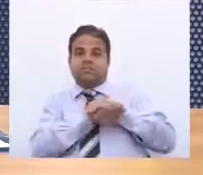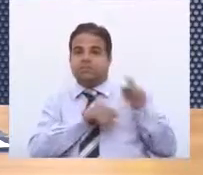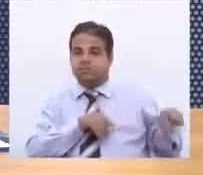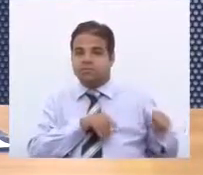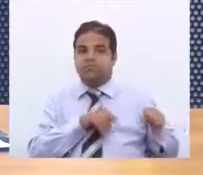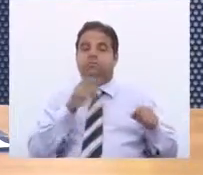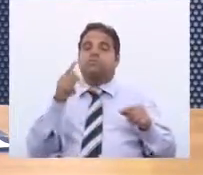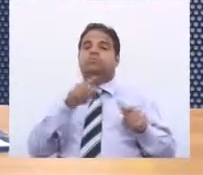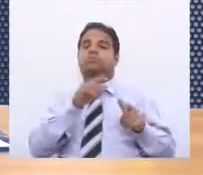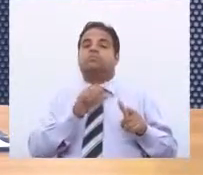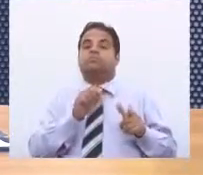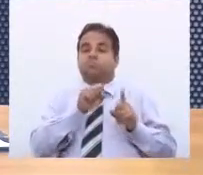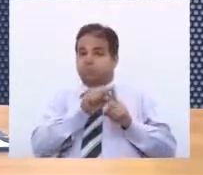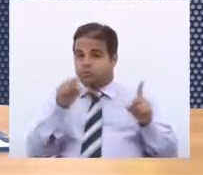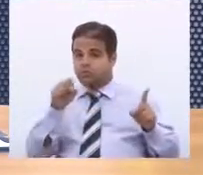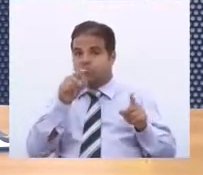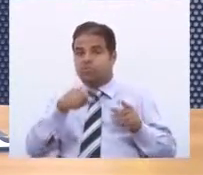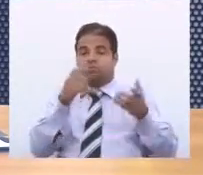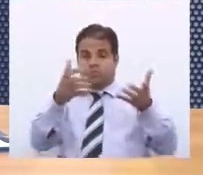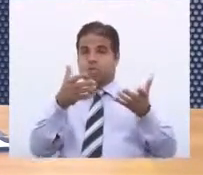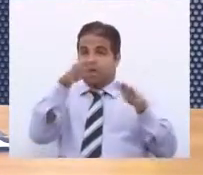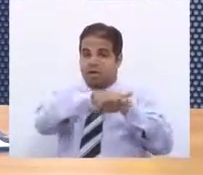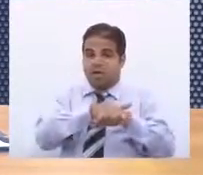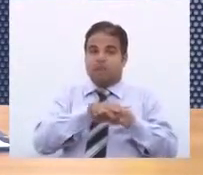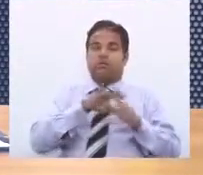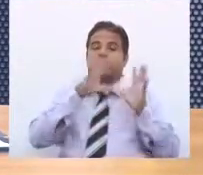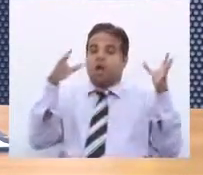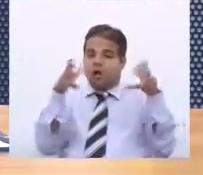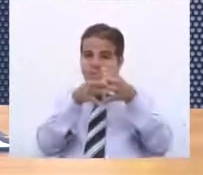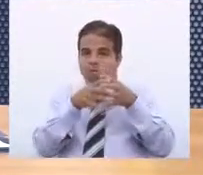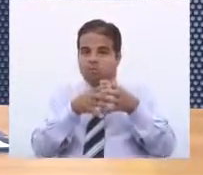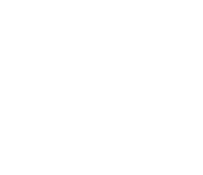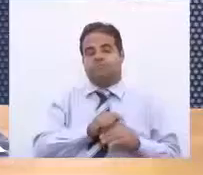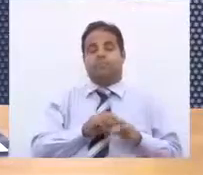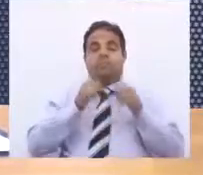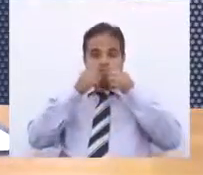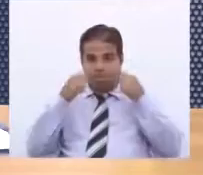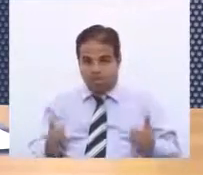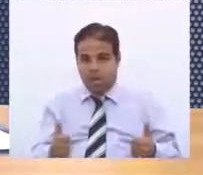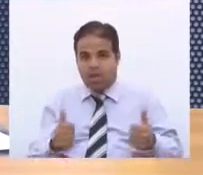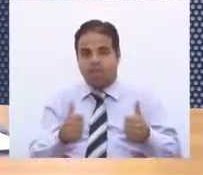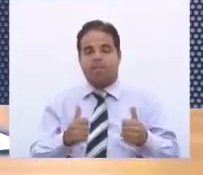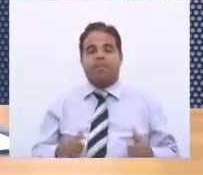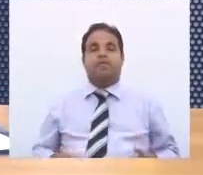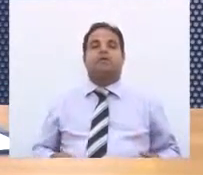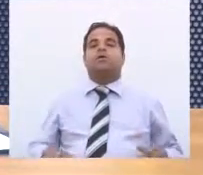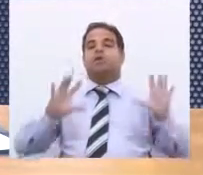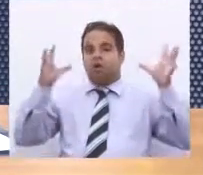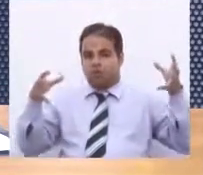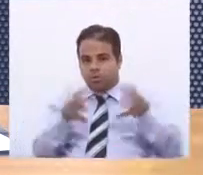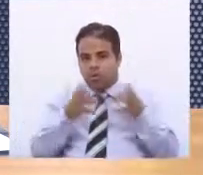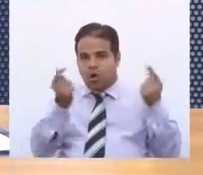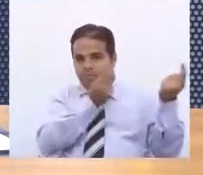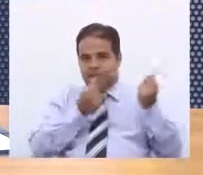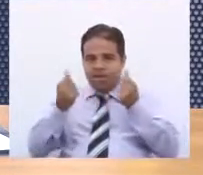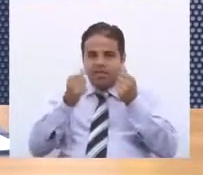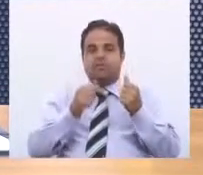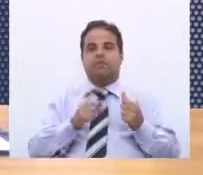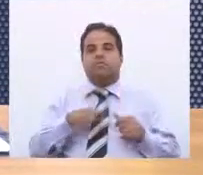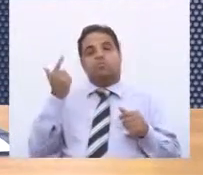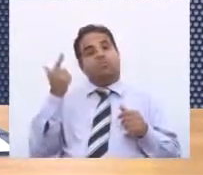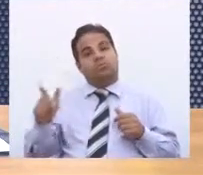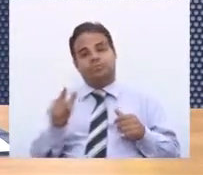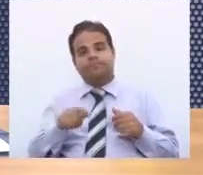os servidores que integram o grupo capitalizado. Do grupo financeiro, por outro